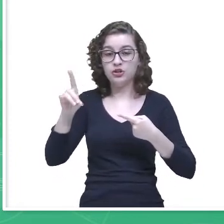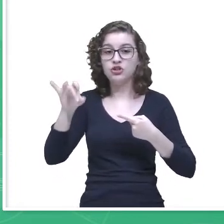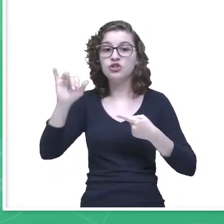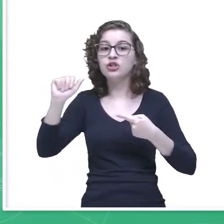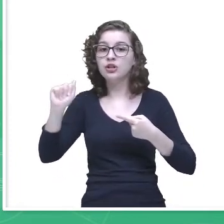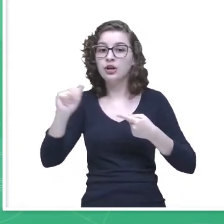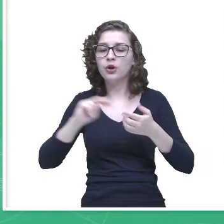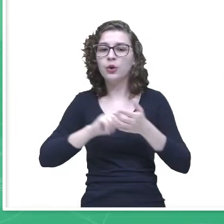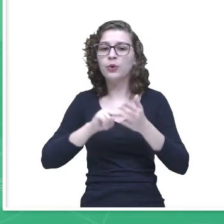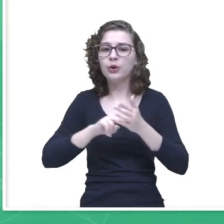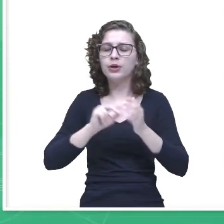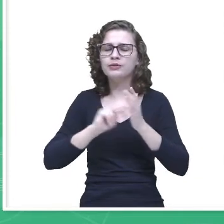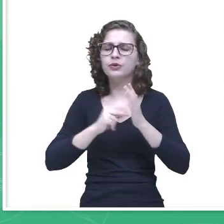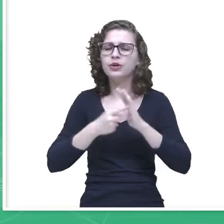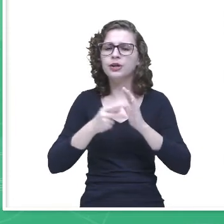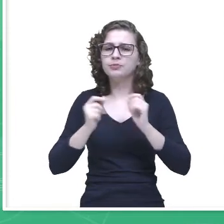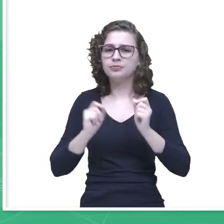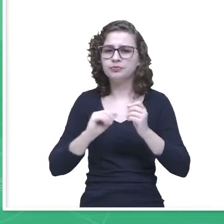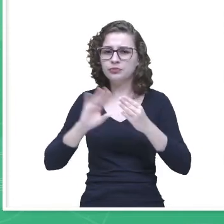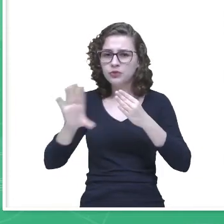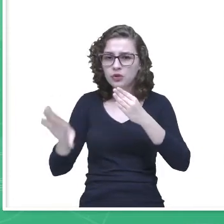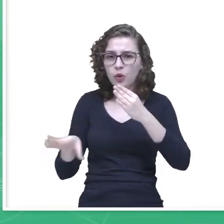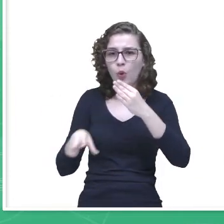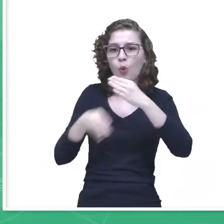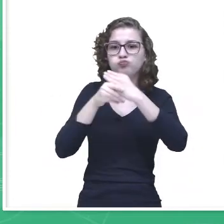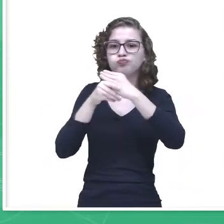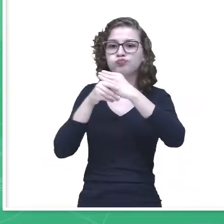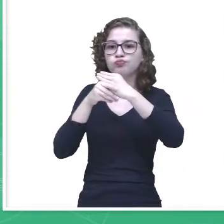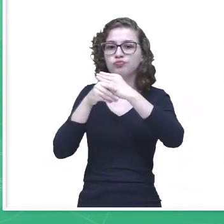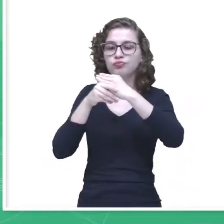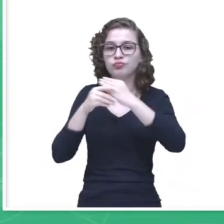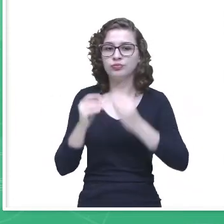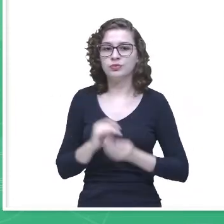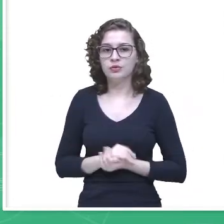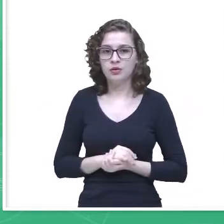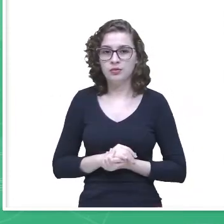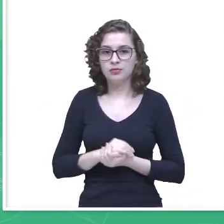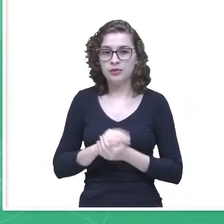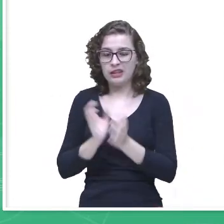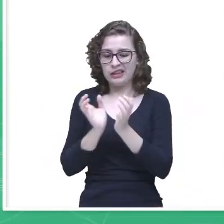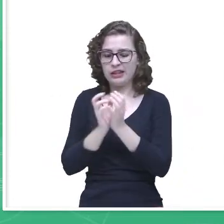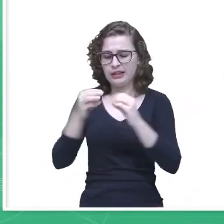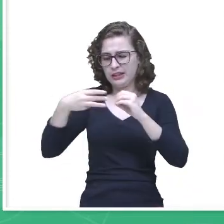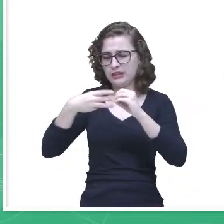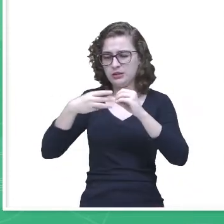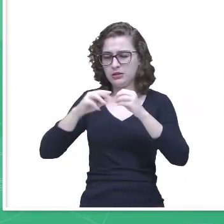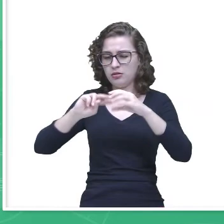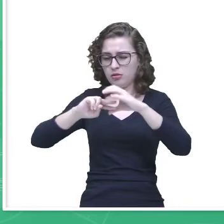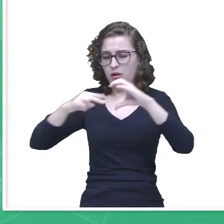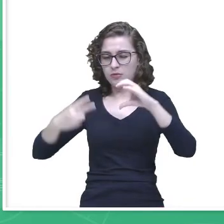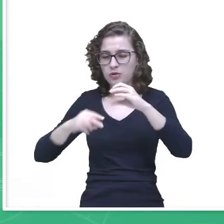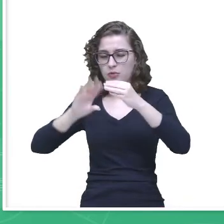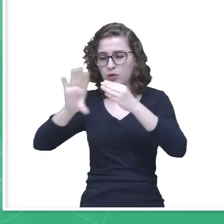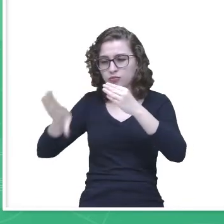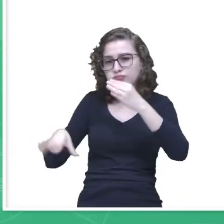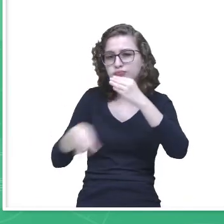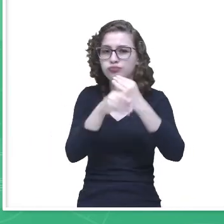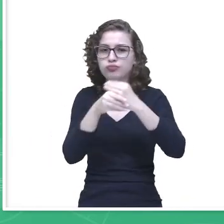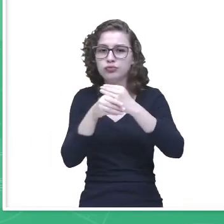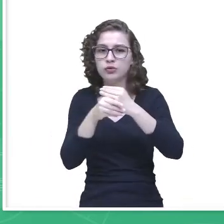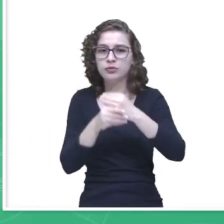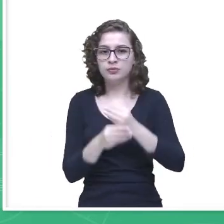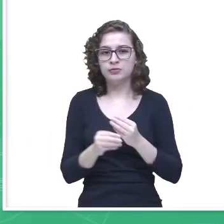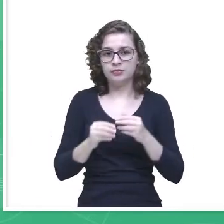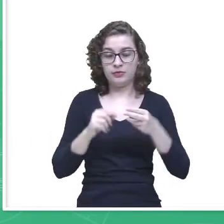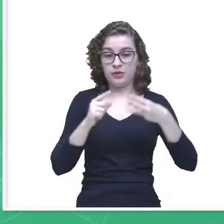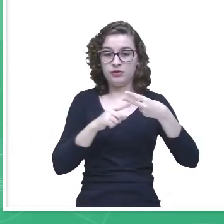acréscimo de um conjunto extra na minha célula, um conjunto extra de cromossomos. A aneuploidia é a